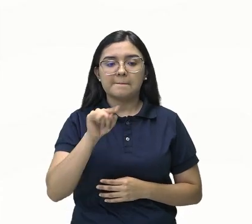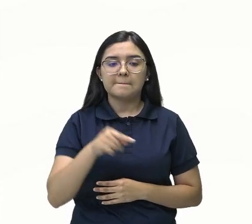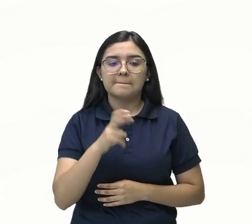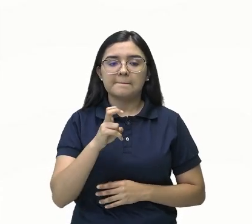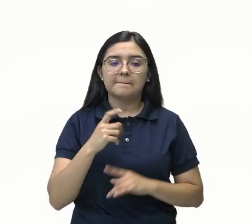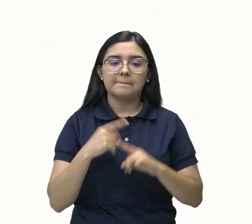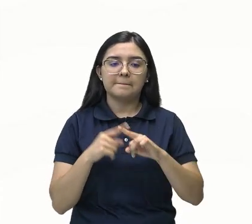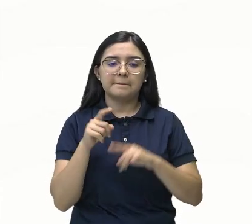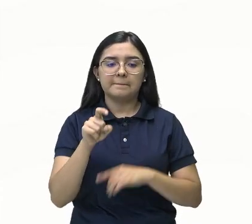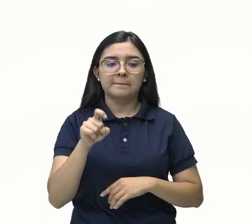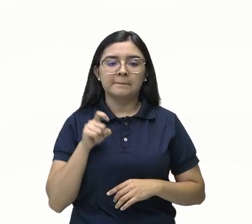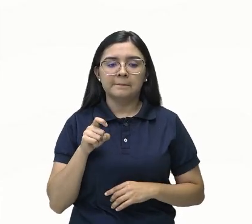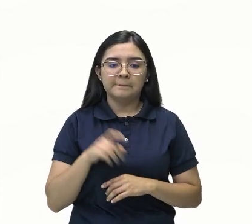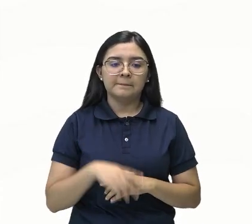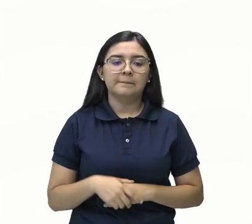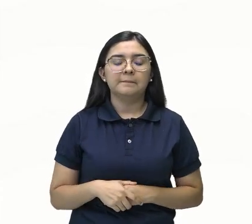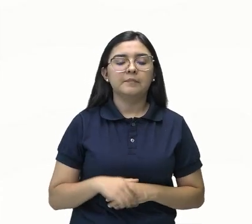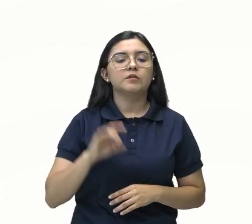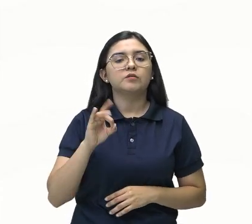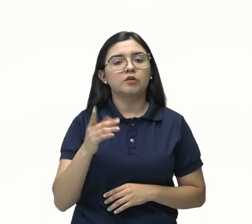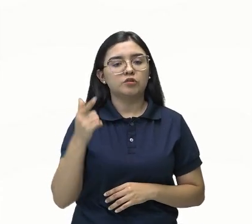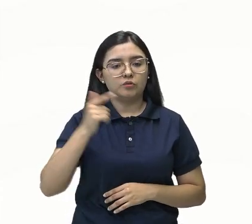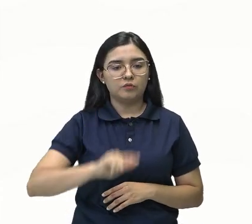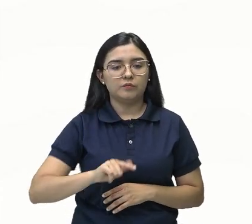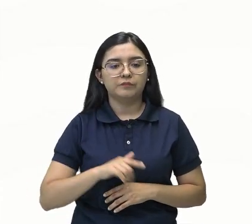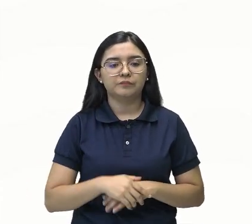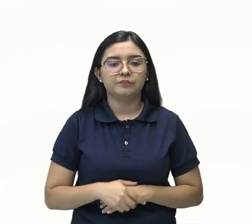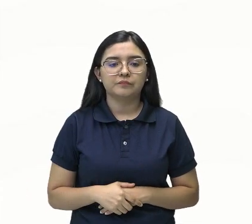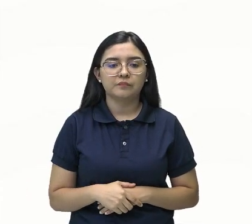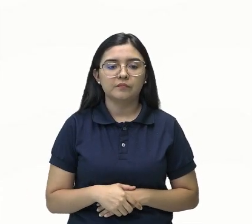2,5 vezes x, eu vou só repetir.